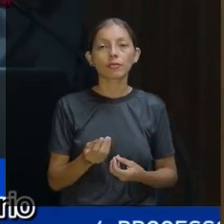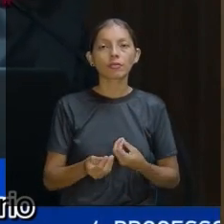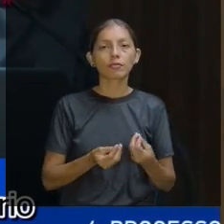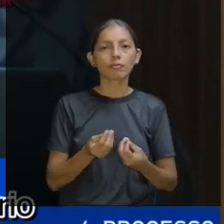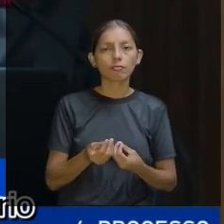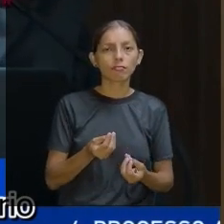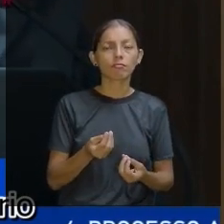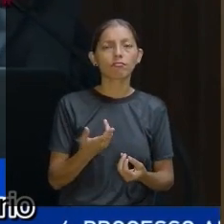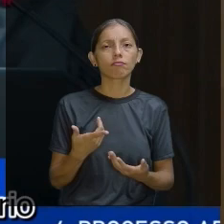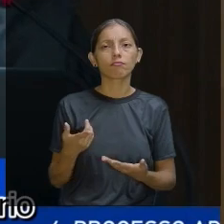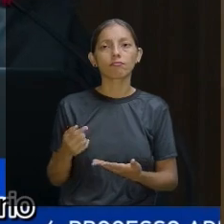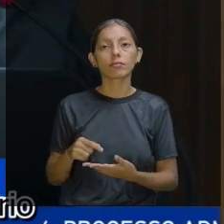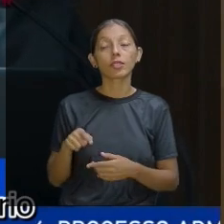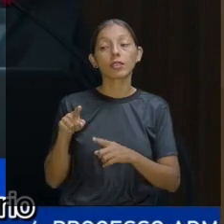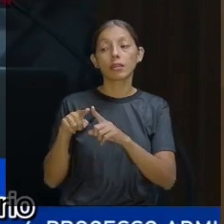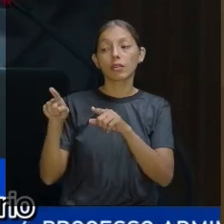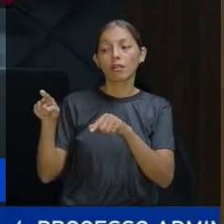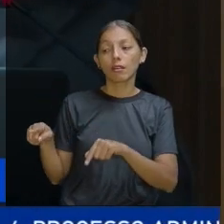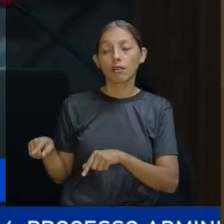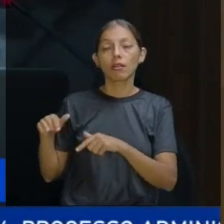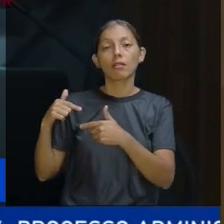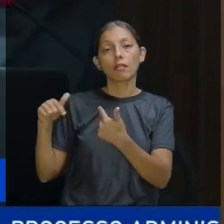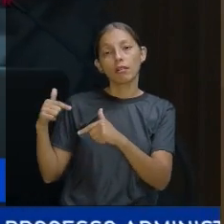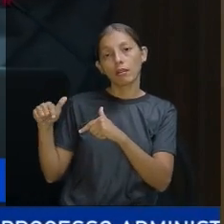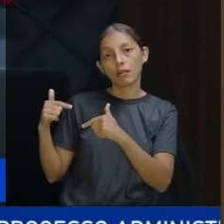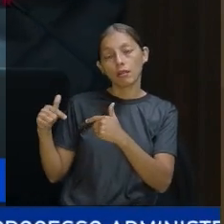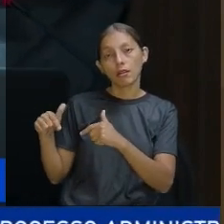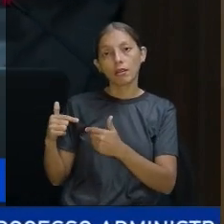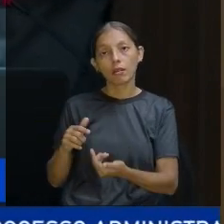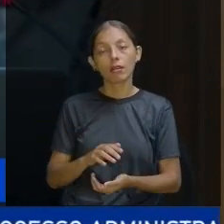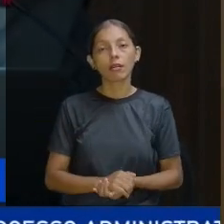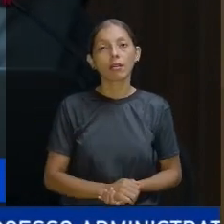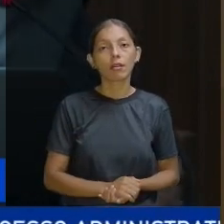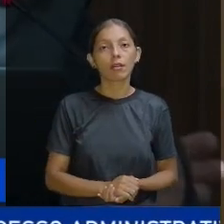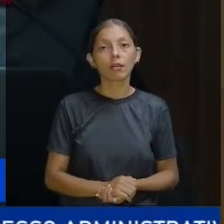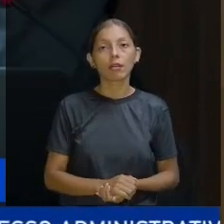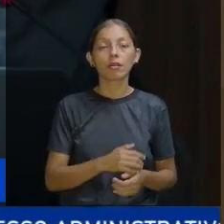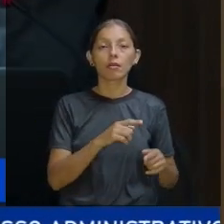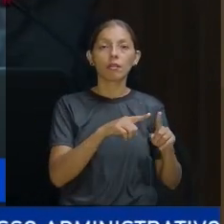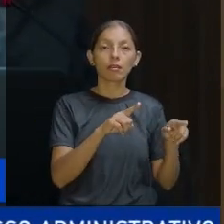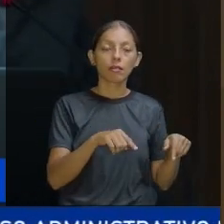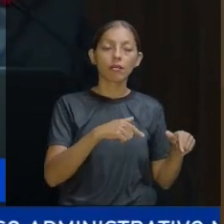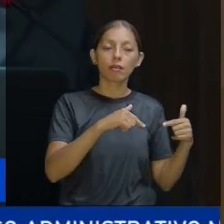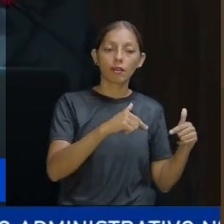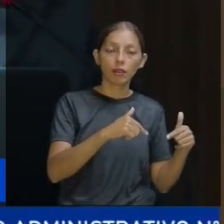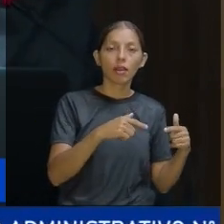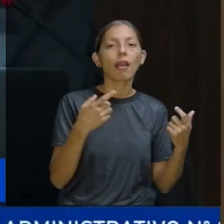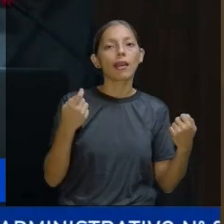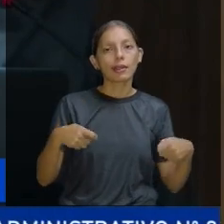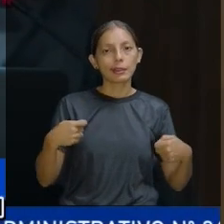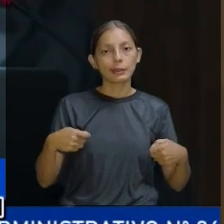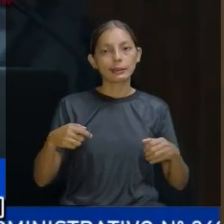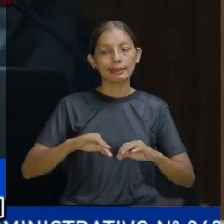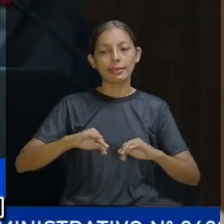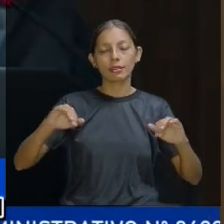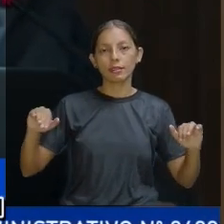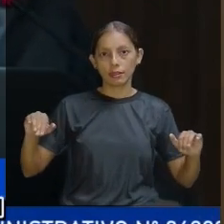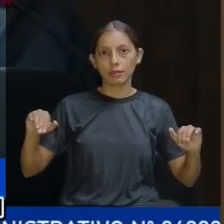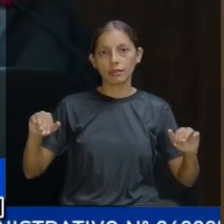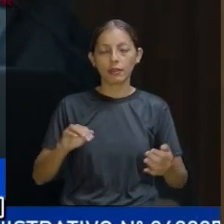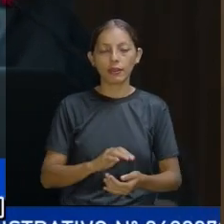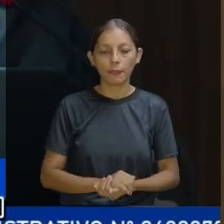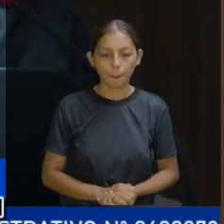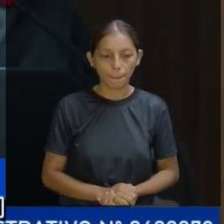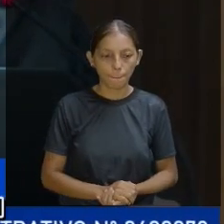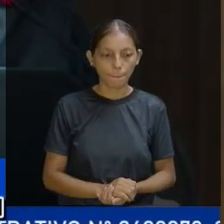de trabalho e servidores das cargas dos cartórios eleitorais exigia essa distribuição. A seu turno, o juízo